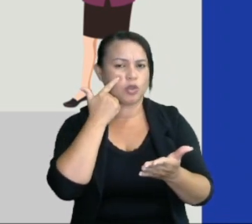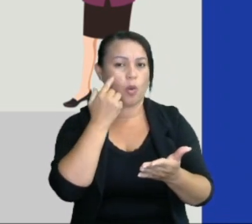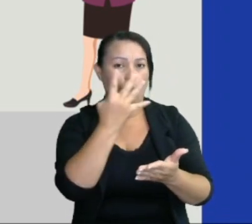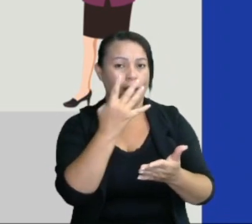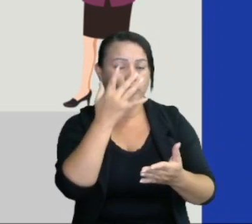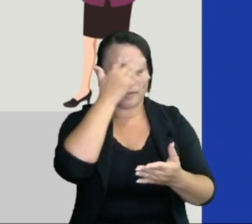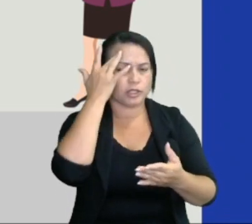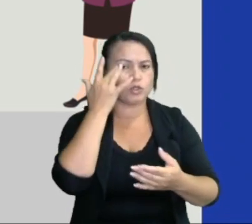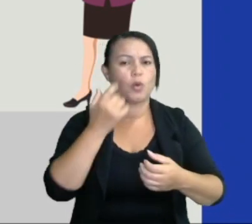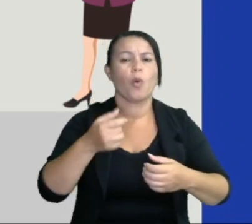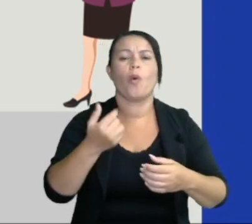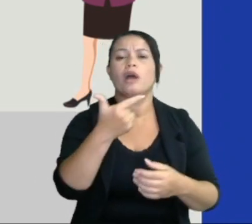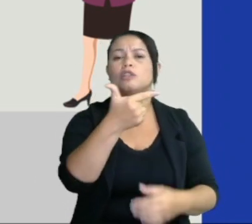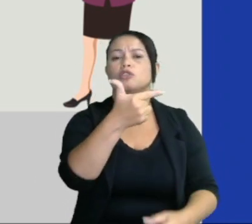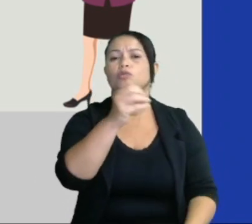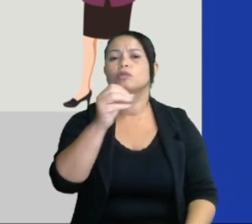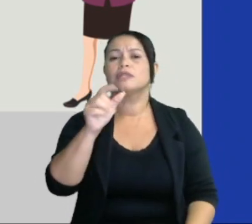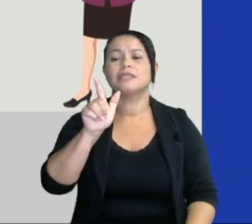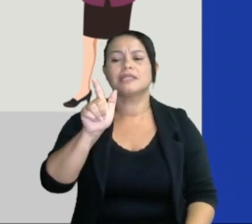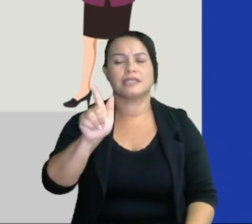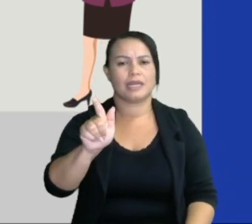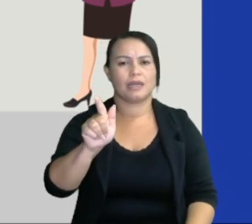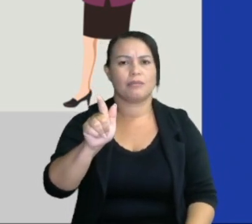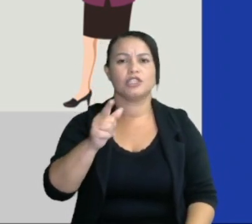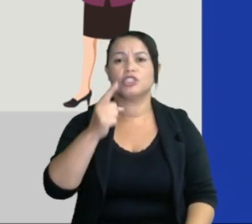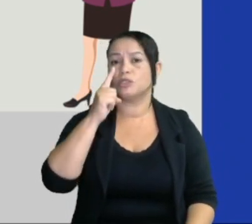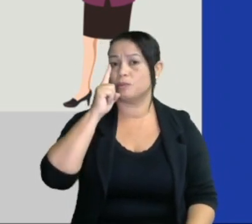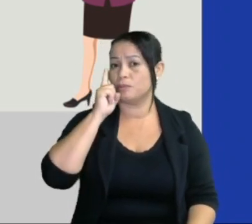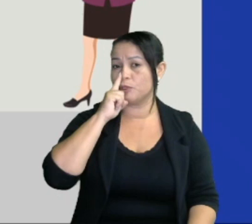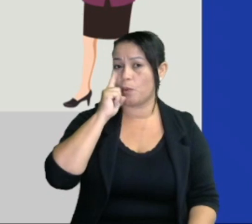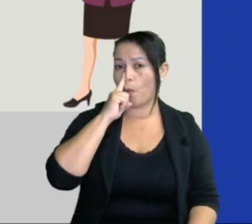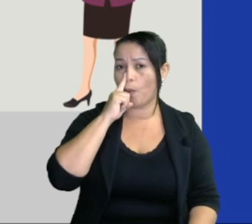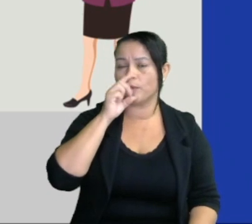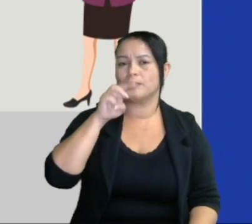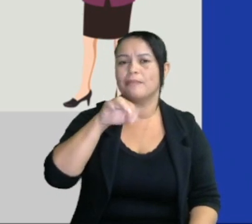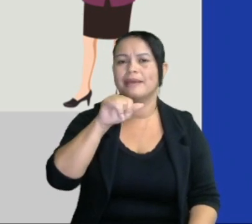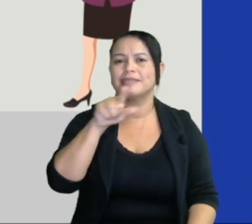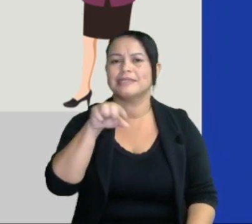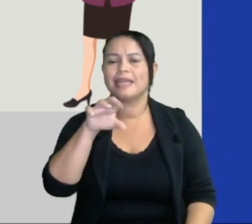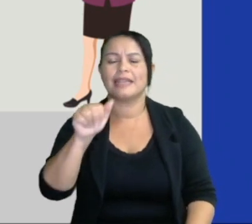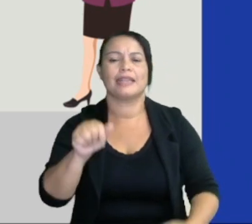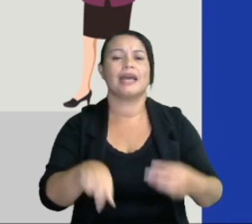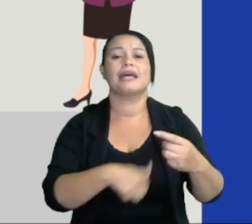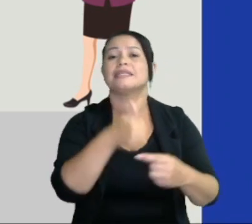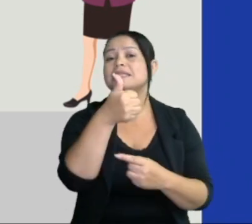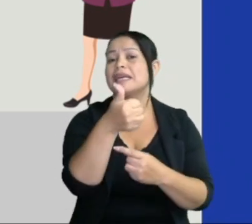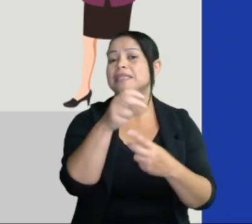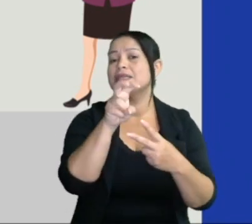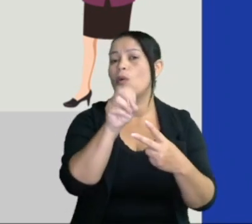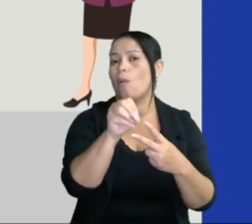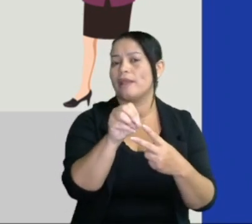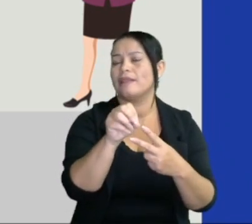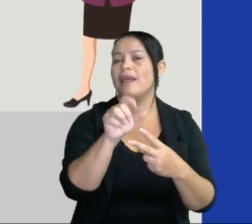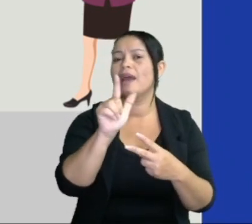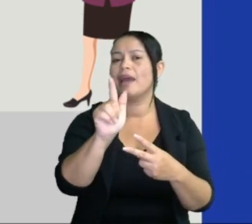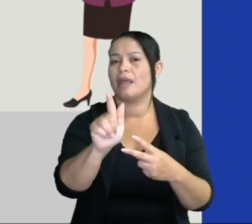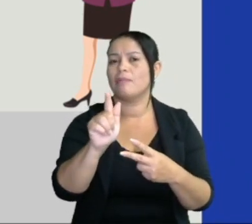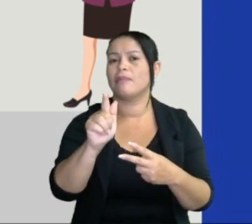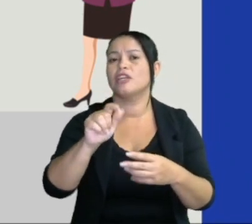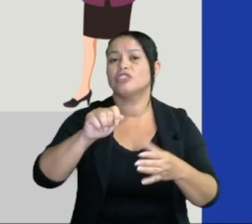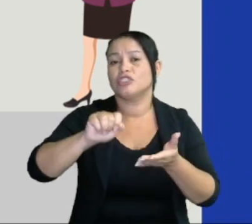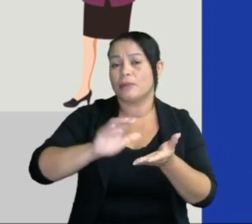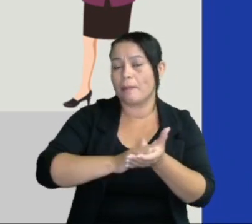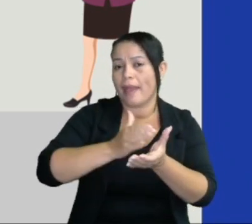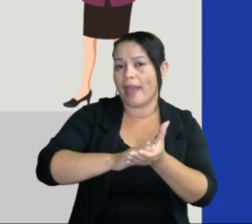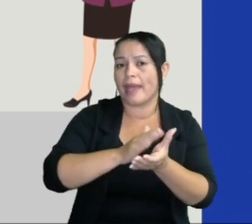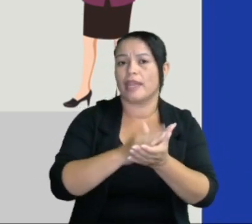Ingredientes: 200 gramas de biscoito de maisena, 150 gramas de margarina, uma